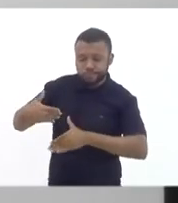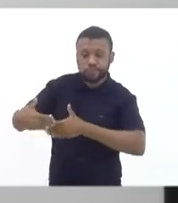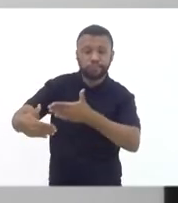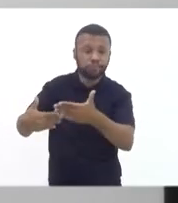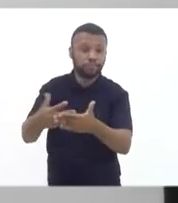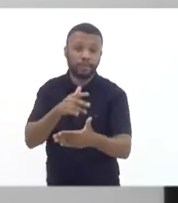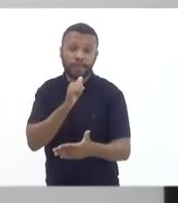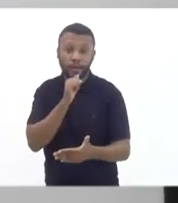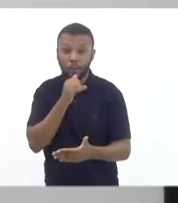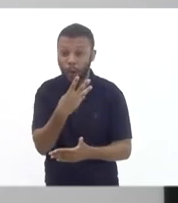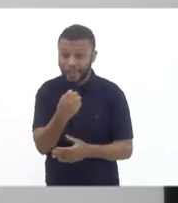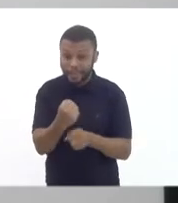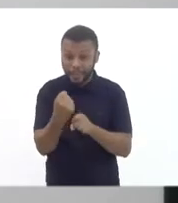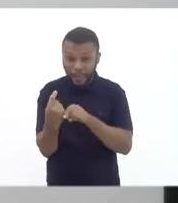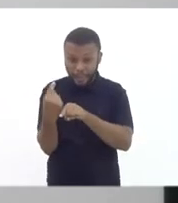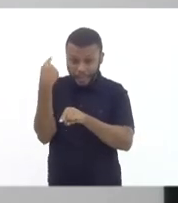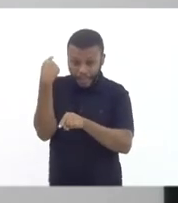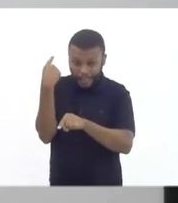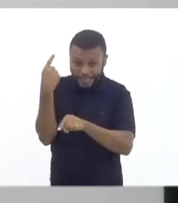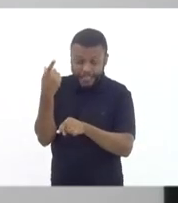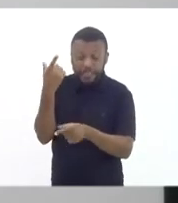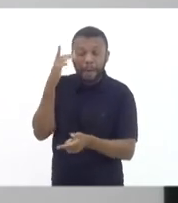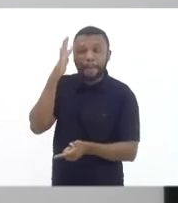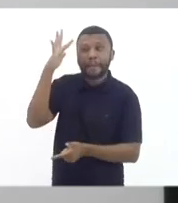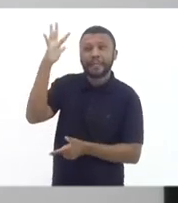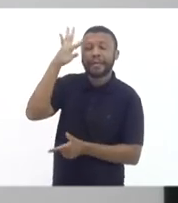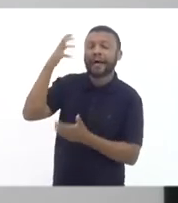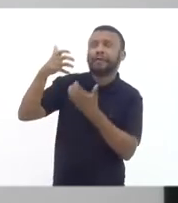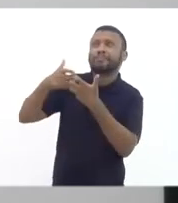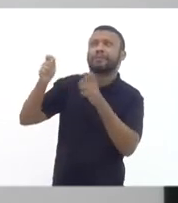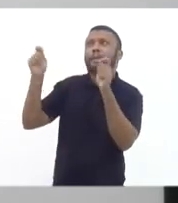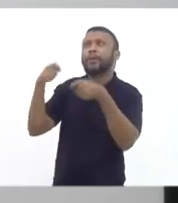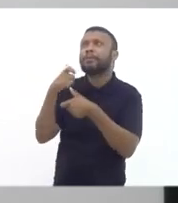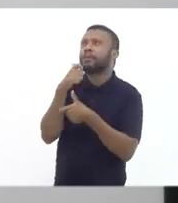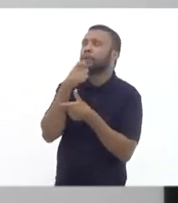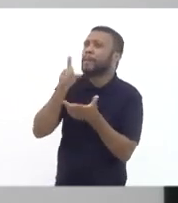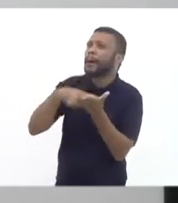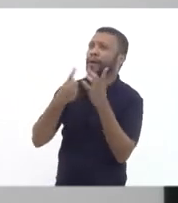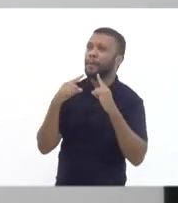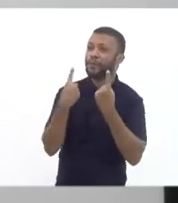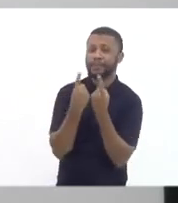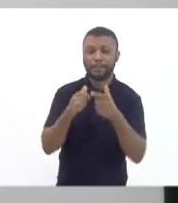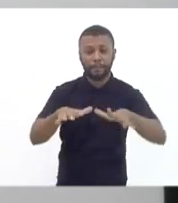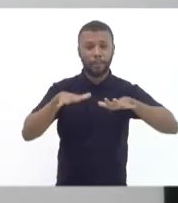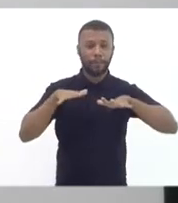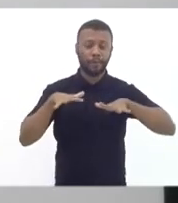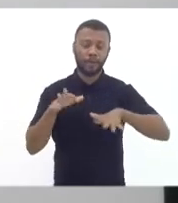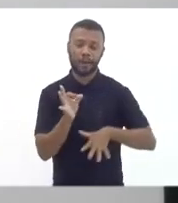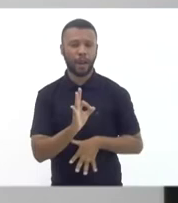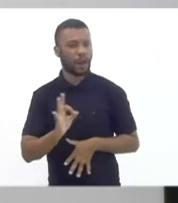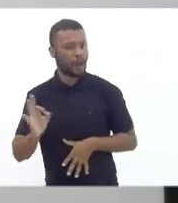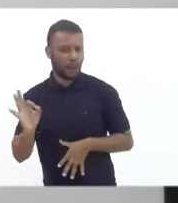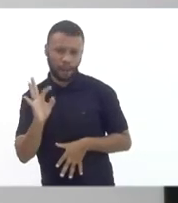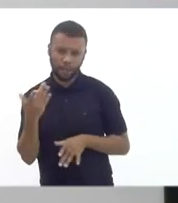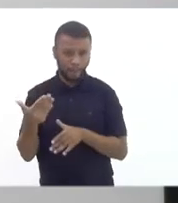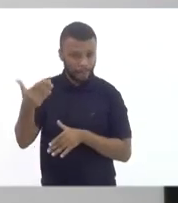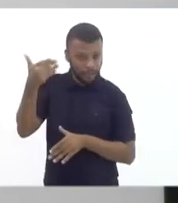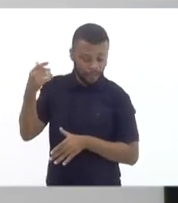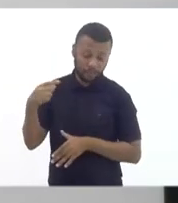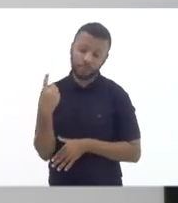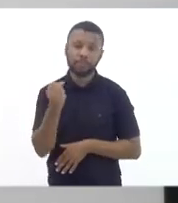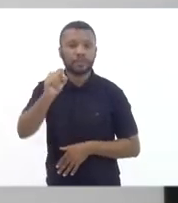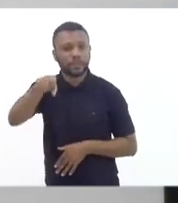há 40 anos, nem se pensava nessa possibilidade. Então, é só deixar essa ideia de que, sim, a gente